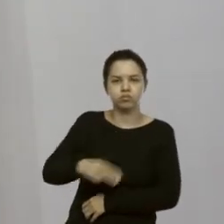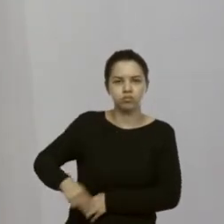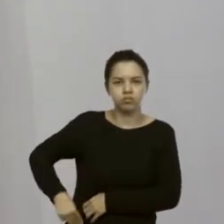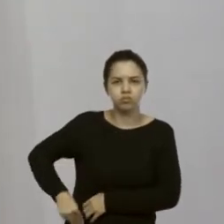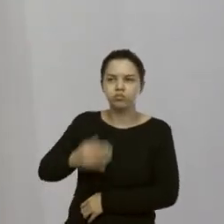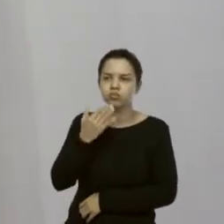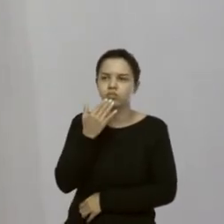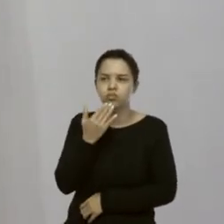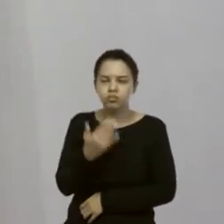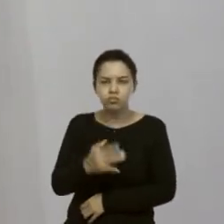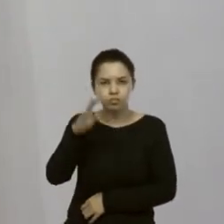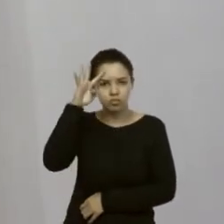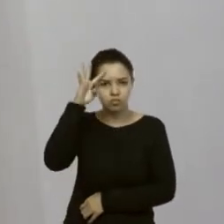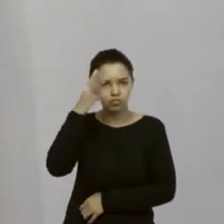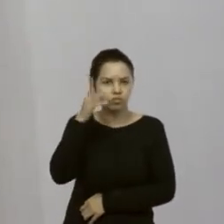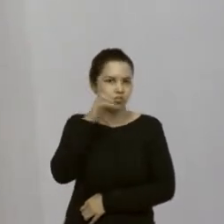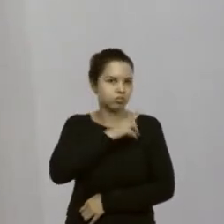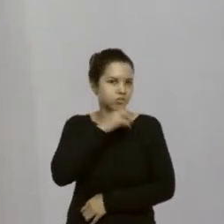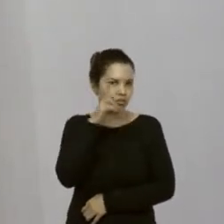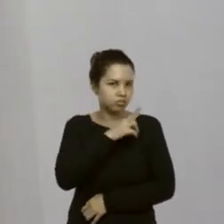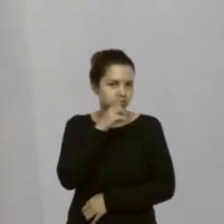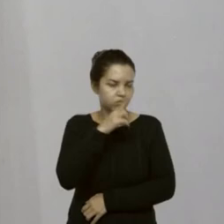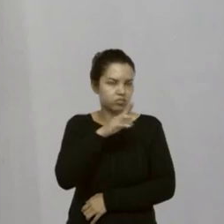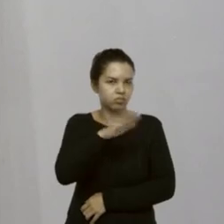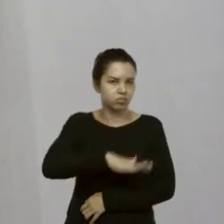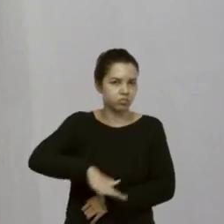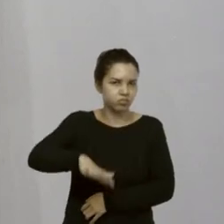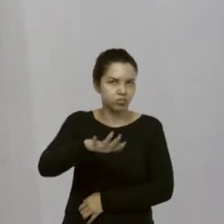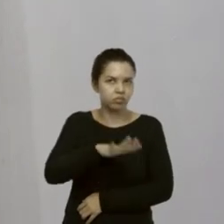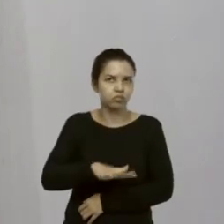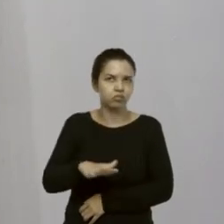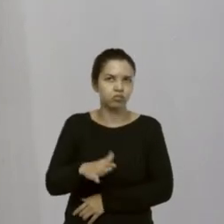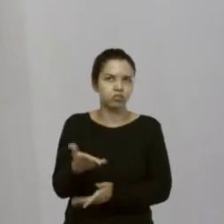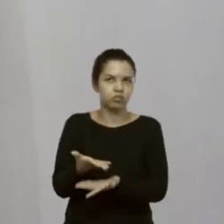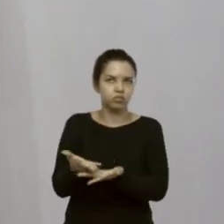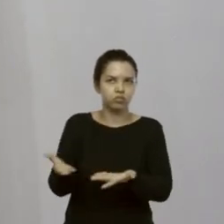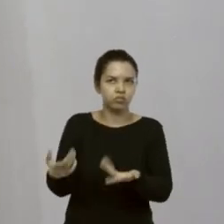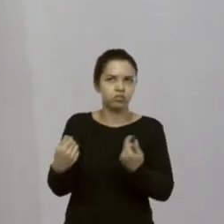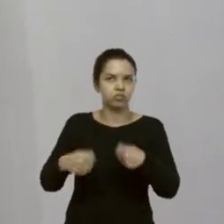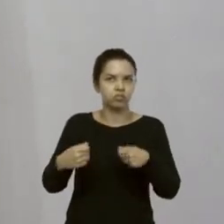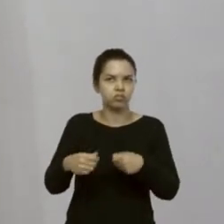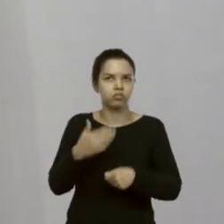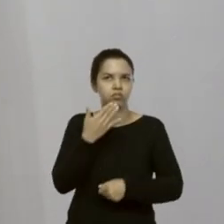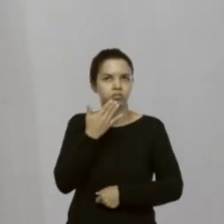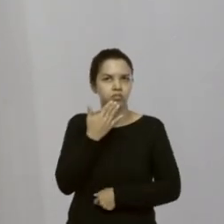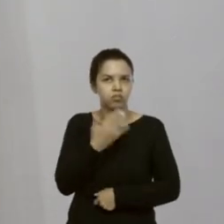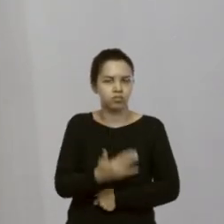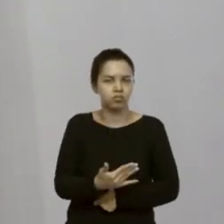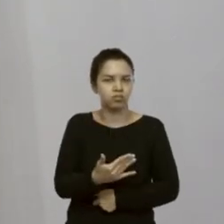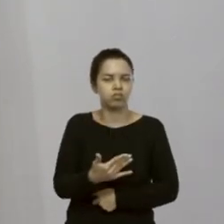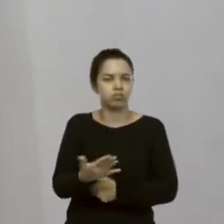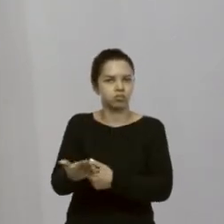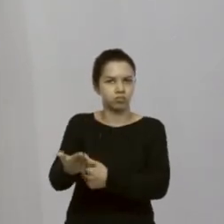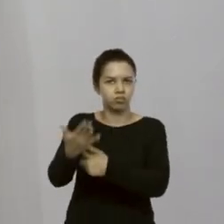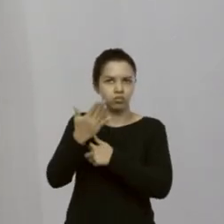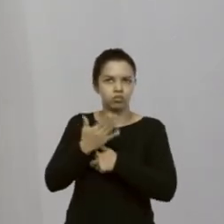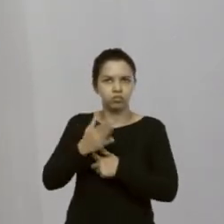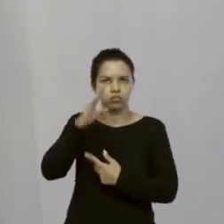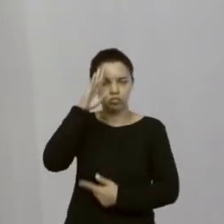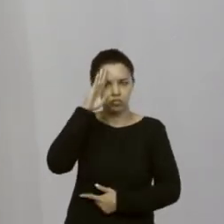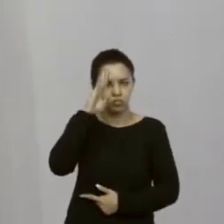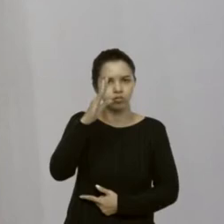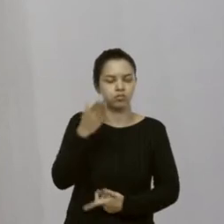urgente. Urgente pelo nosso Alto Vale. O Alto Vale pede socorro, principalmente nesse momento com